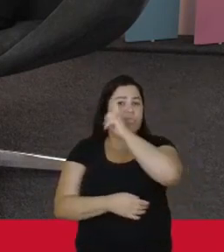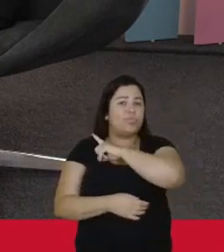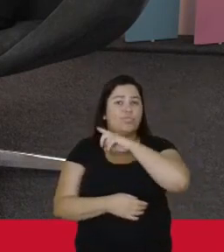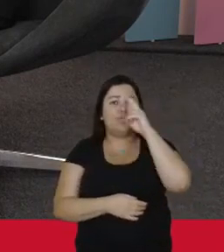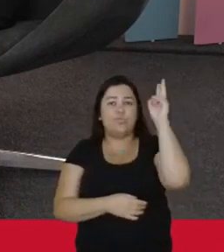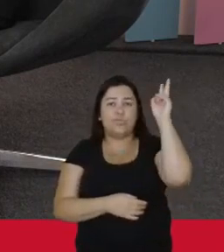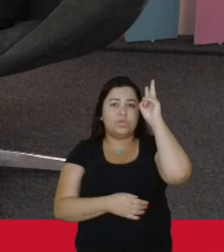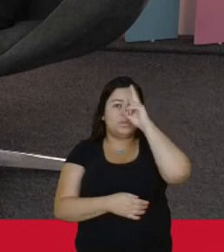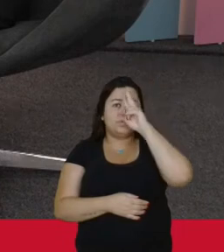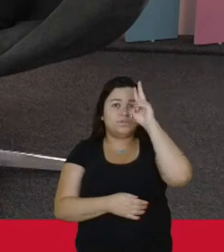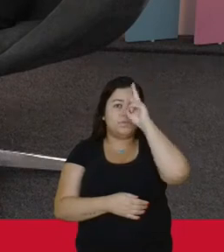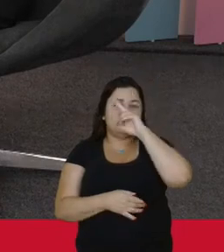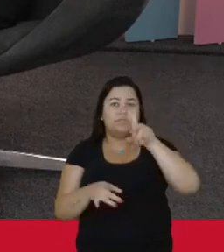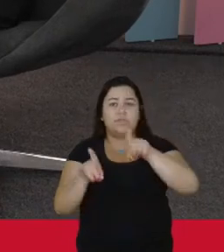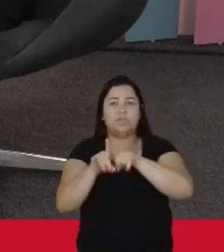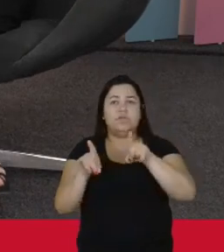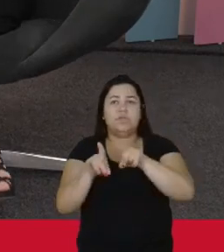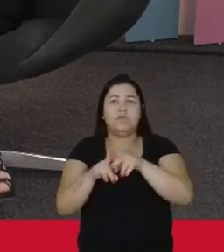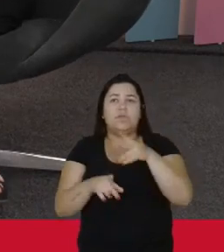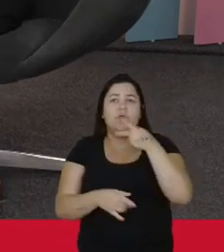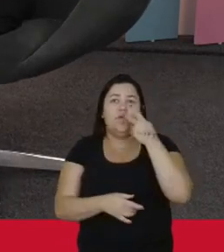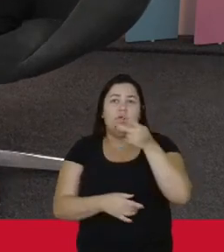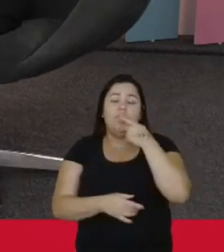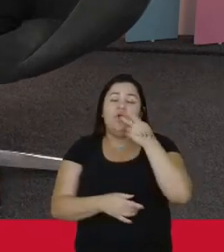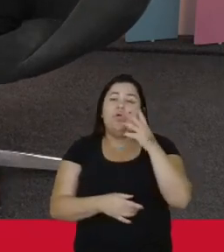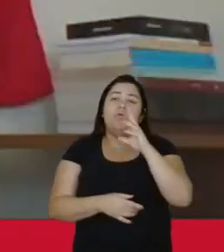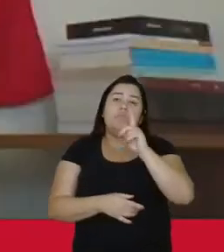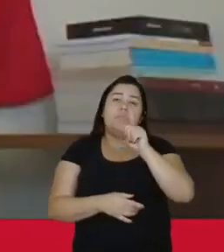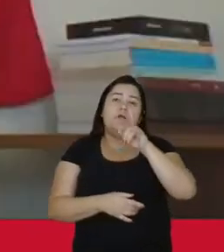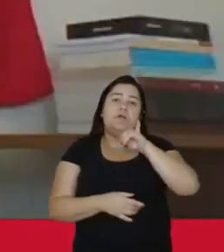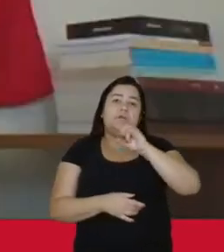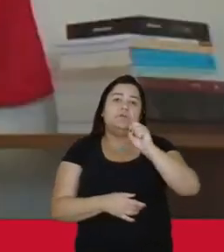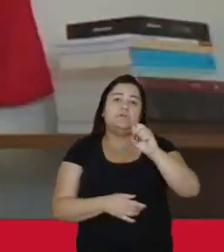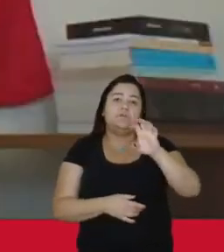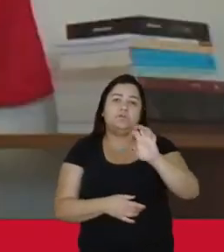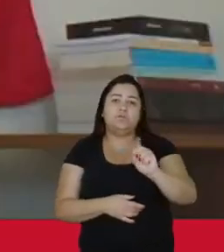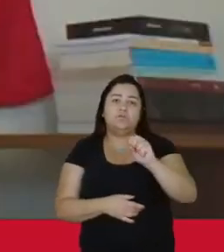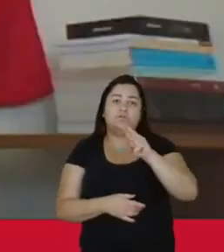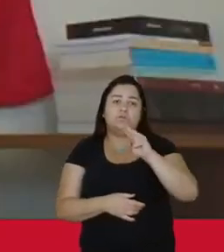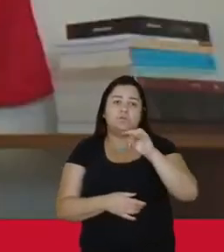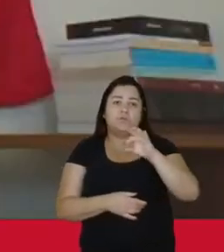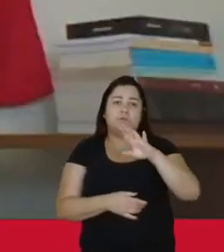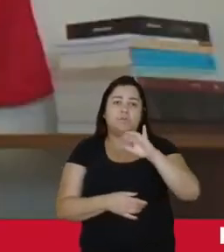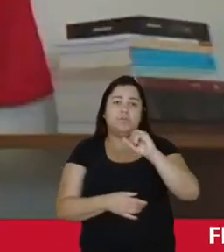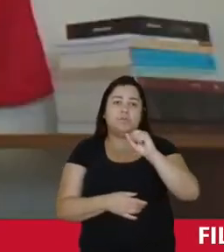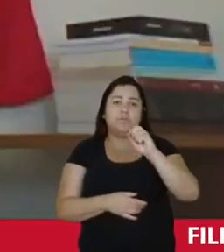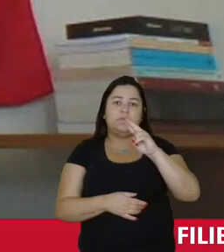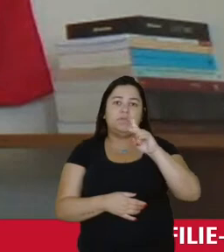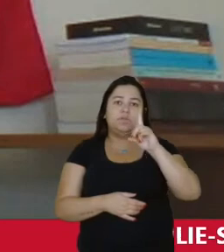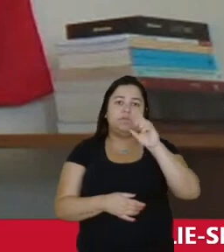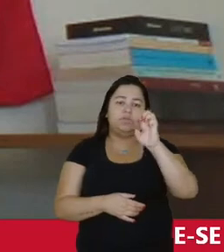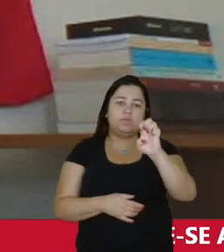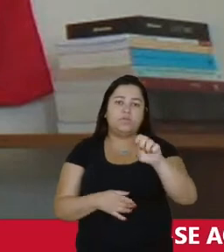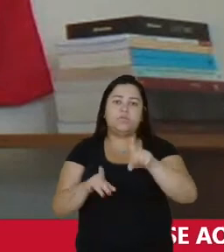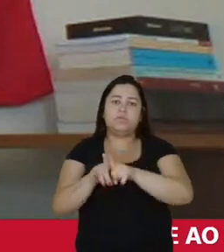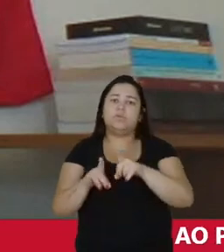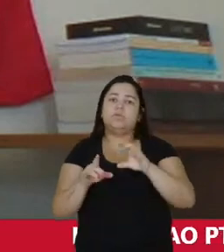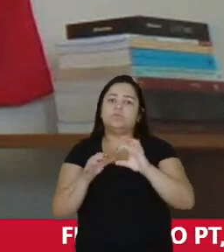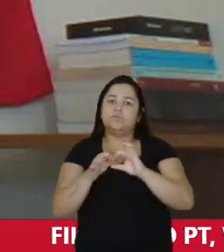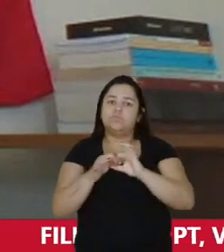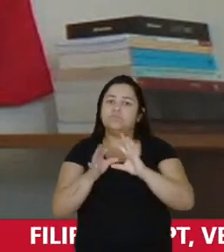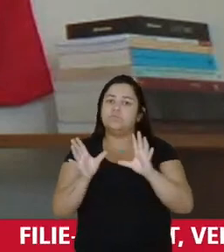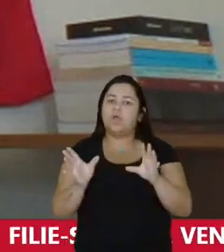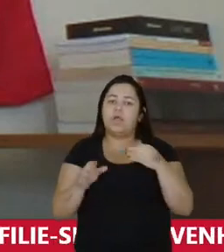gente tem dito que nós estamos vivendo uma crise de sustentabilidade da vida. O que é que permite que a